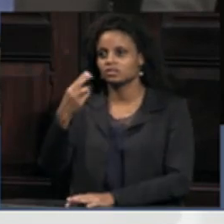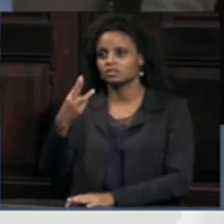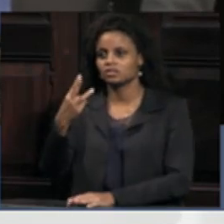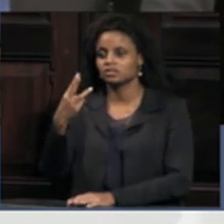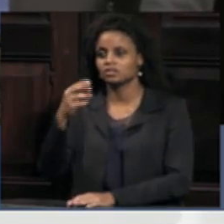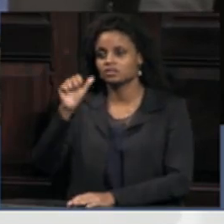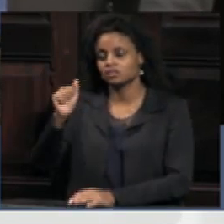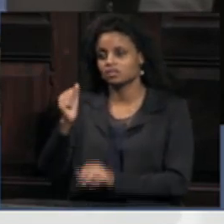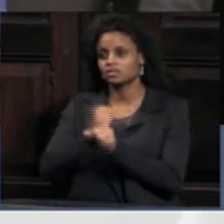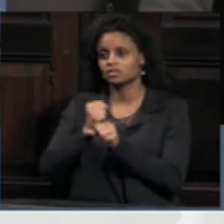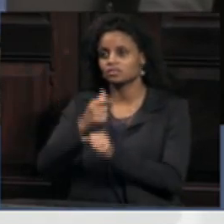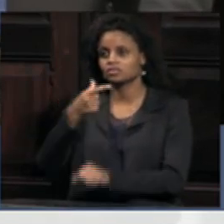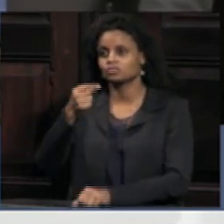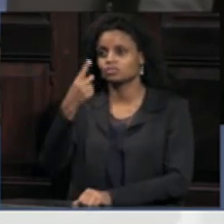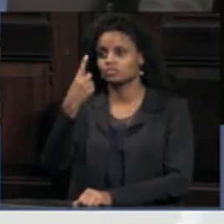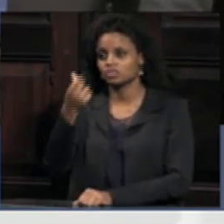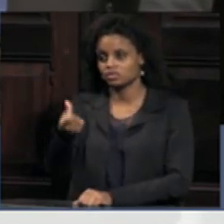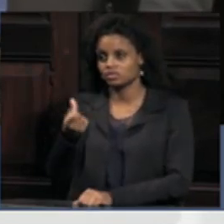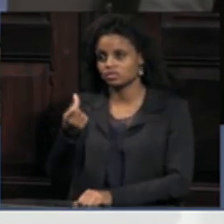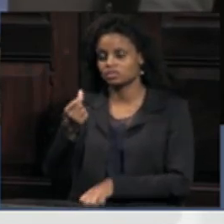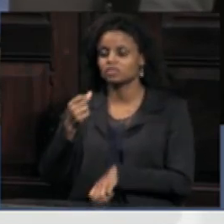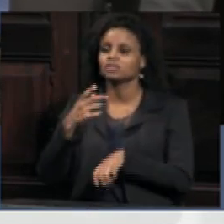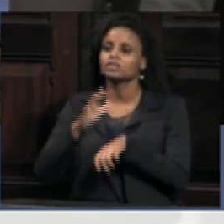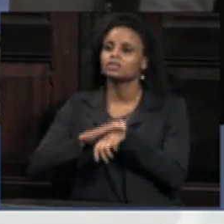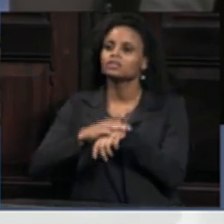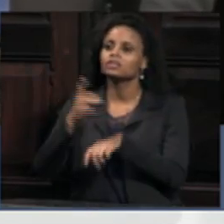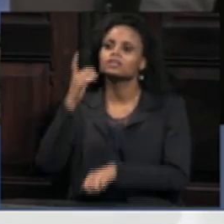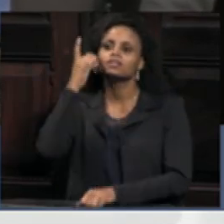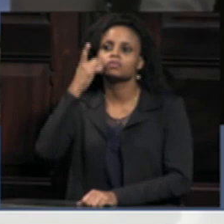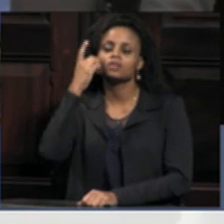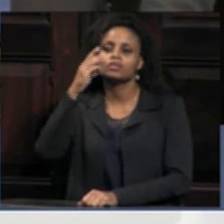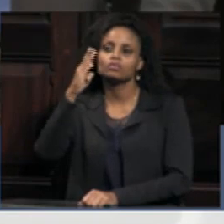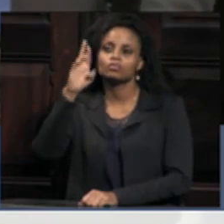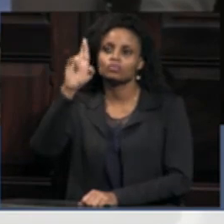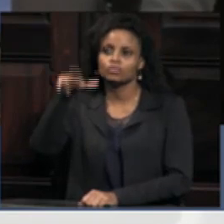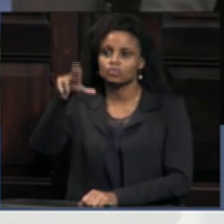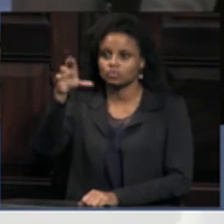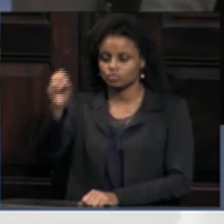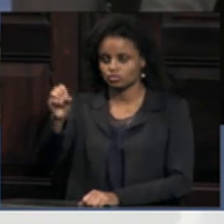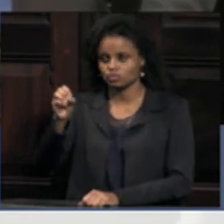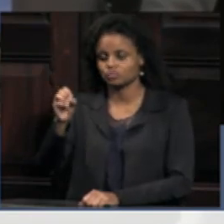1373A/2016, de autoria do deputado Bruno Dauaire. Veto total oposto ao projeto de lei